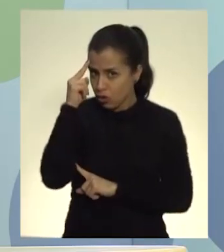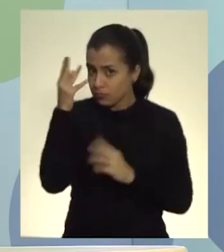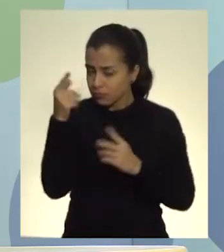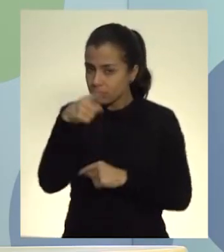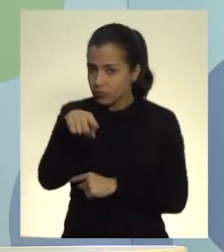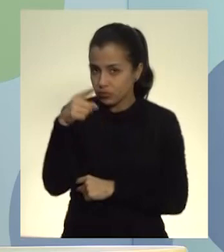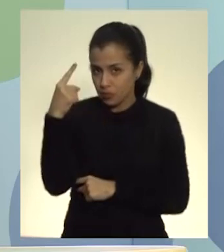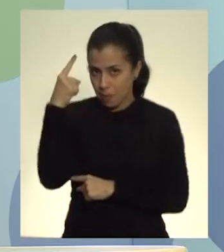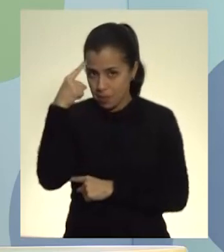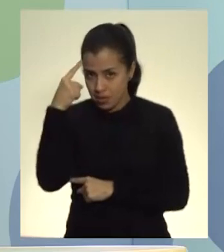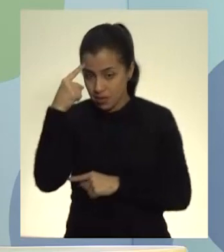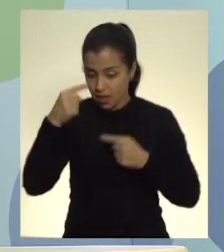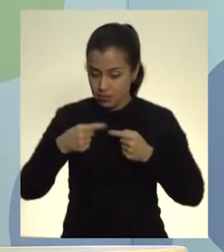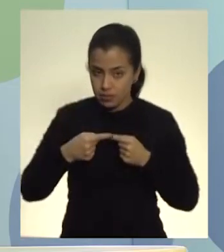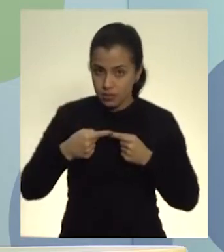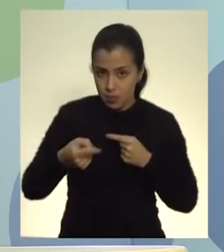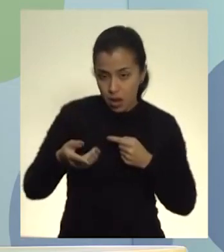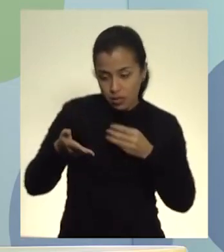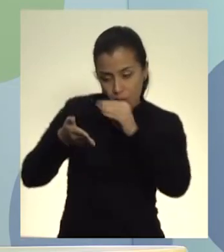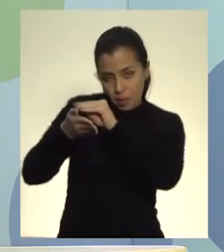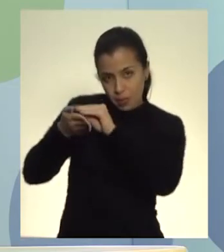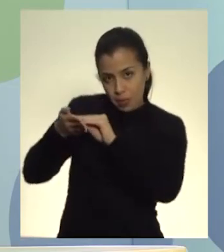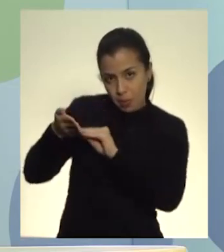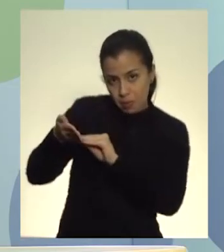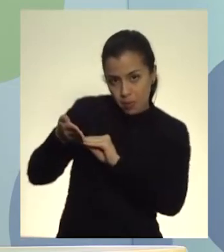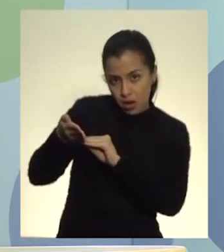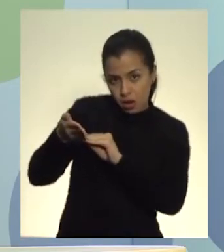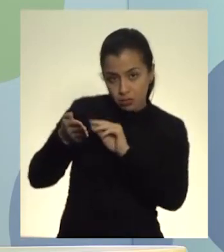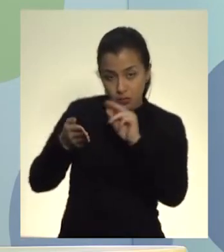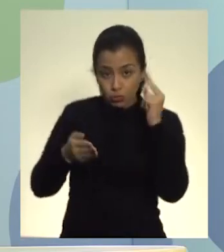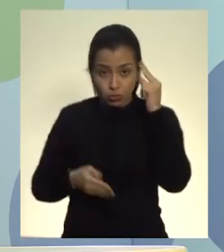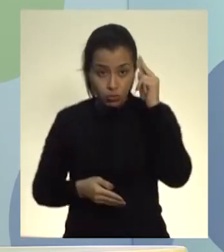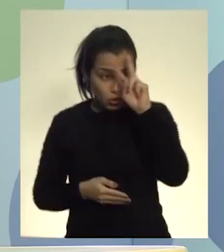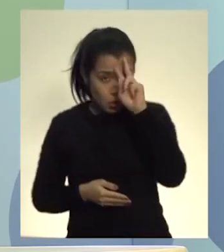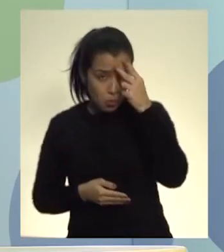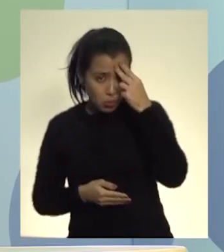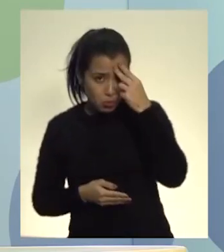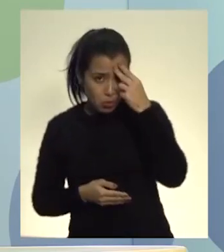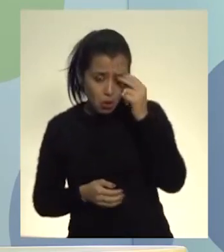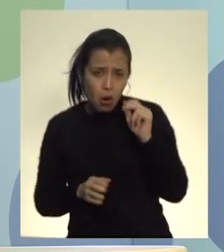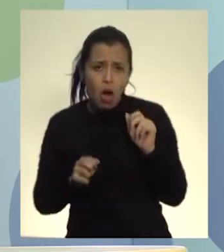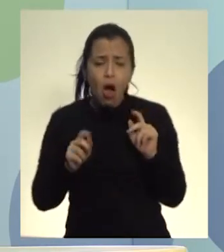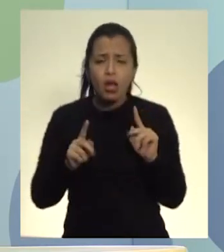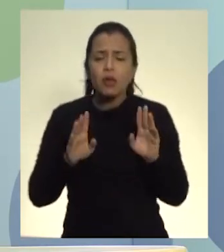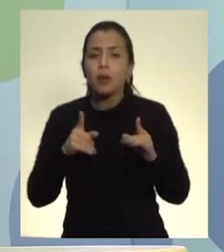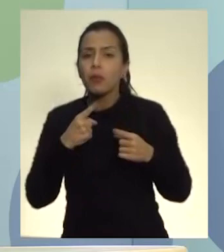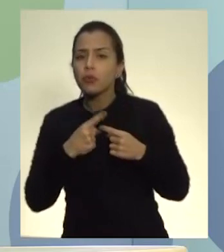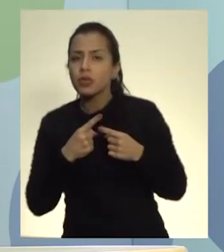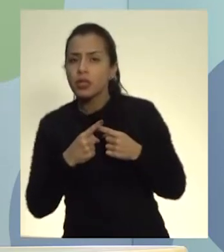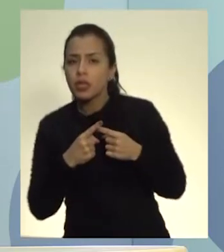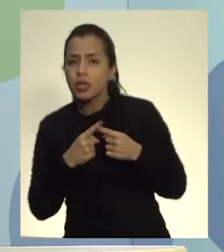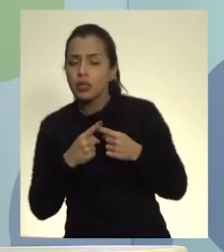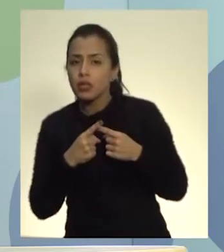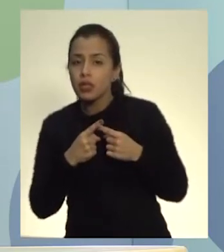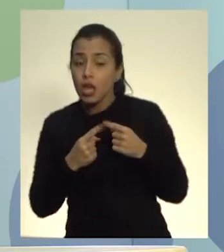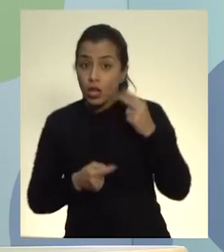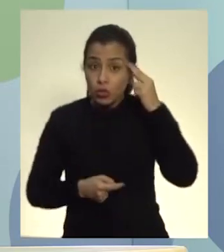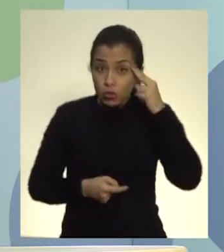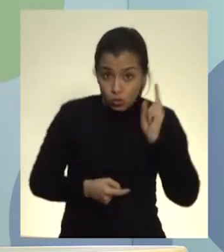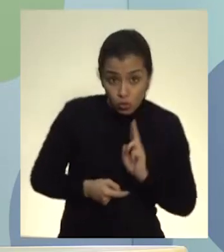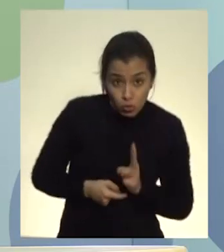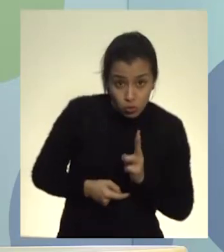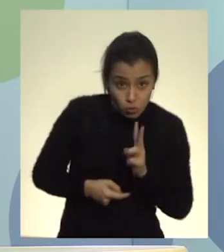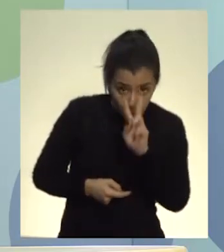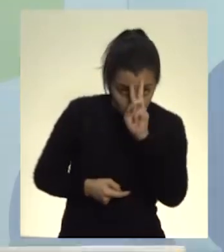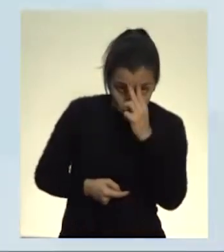pensar durante a semana se mudou, o que mudou e por quê. Se não mudou, como que continua isso, tá